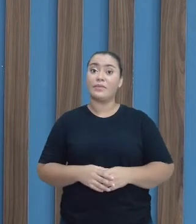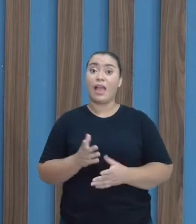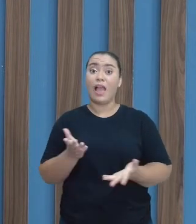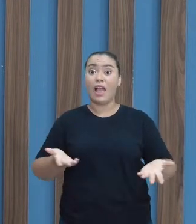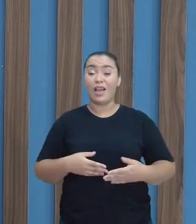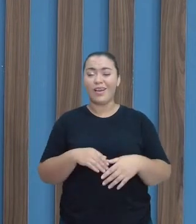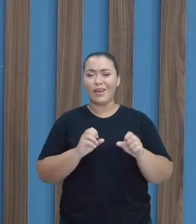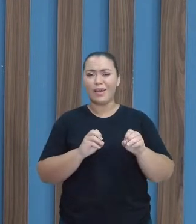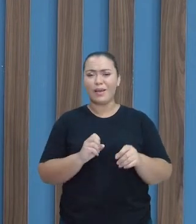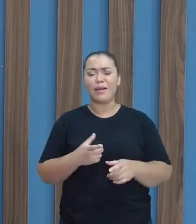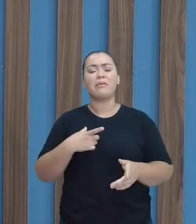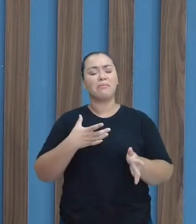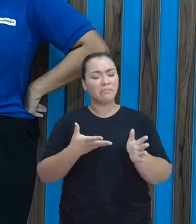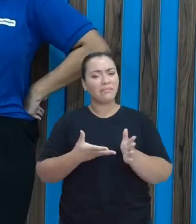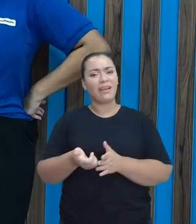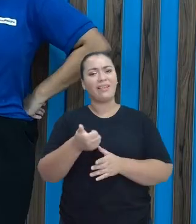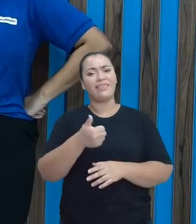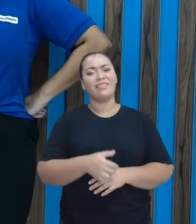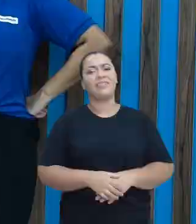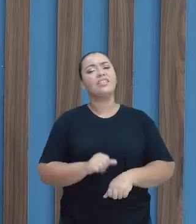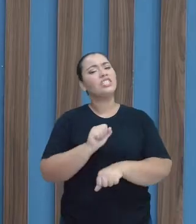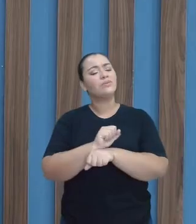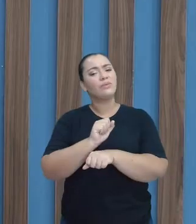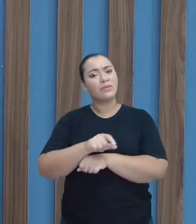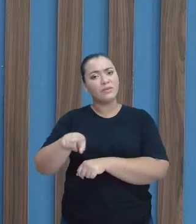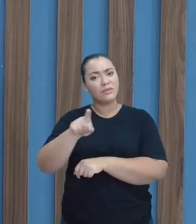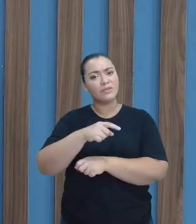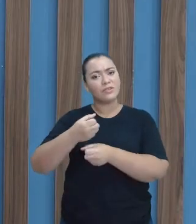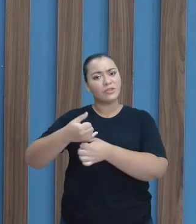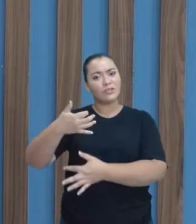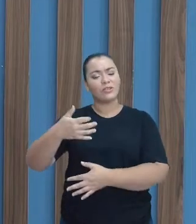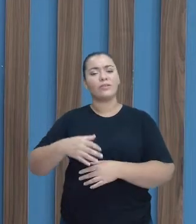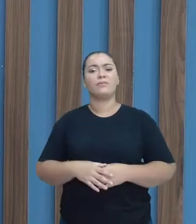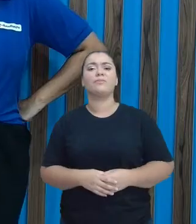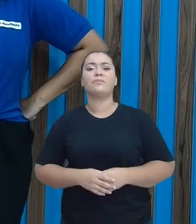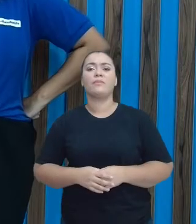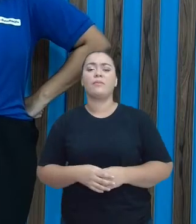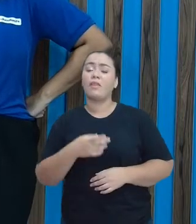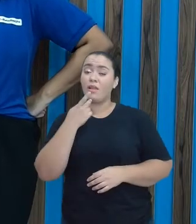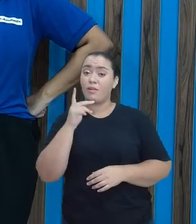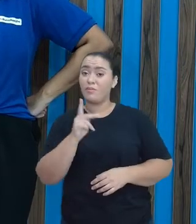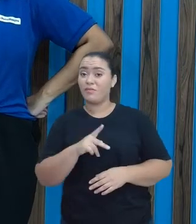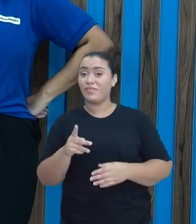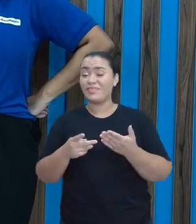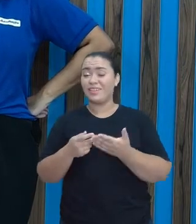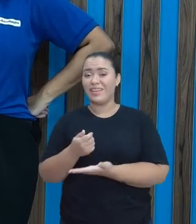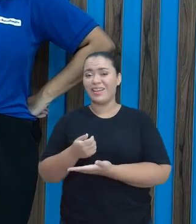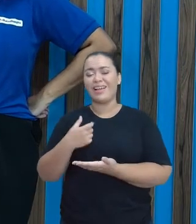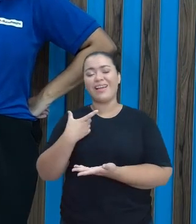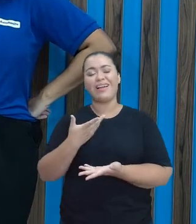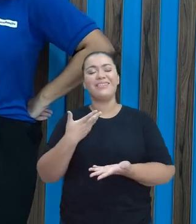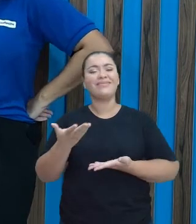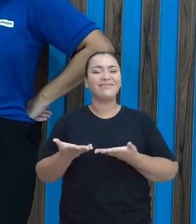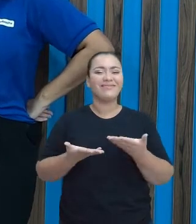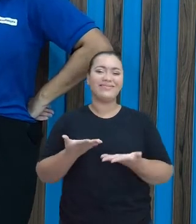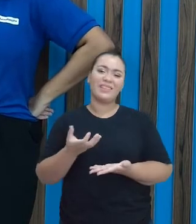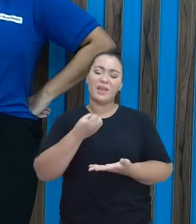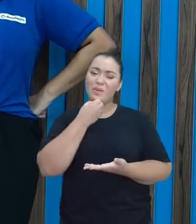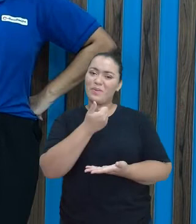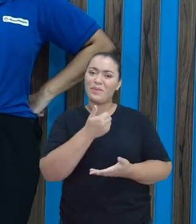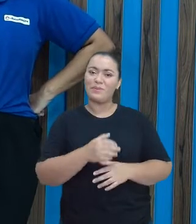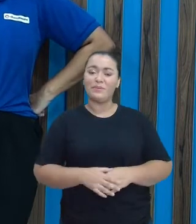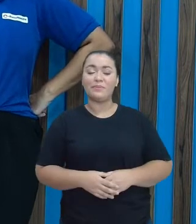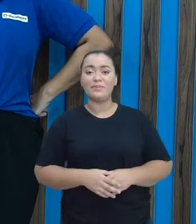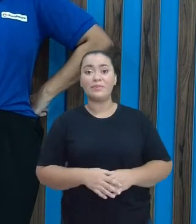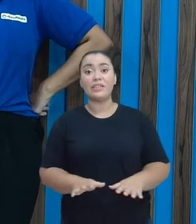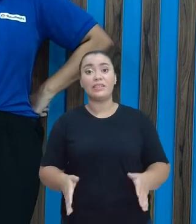vai ser maravilhosa. Então, aguardamos vocês. A professora Adriana, como sempre, o quê? Um poço de gentileza, não é mesmo, gente?